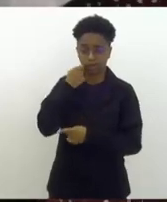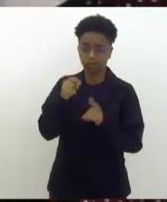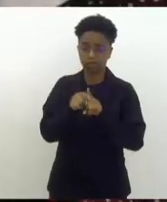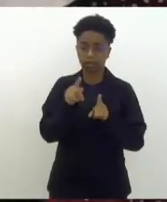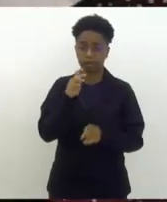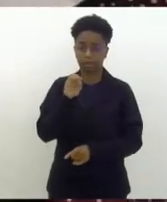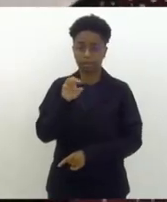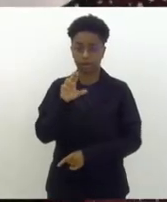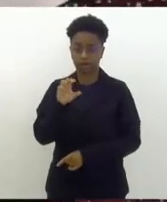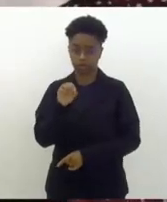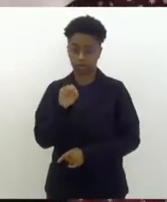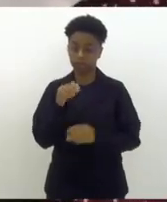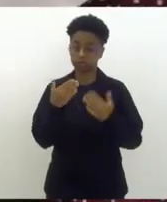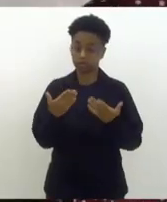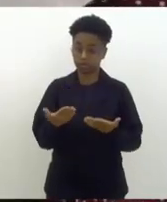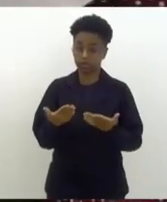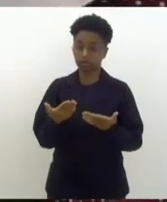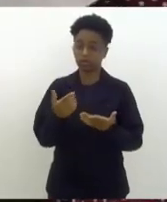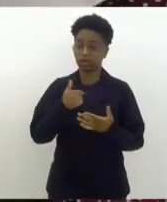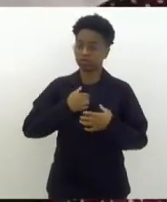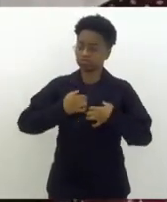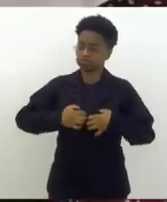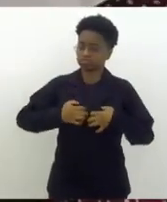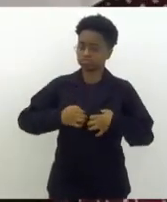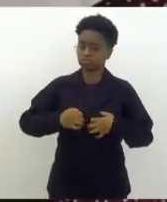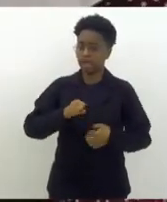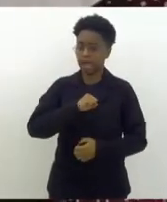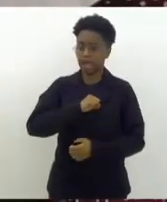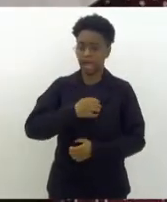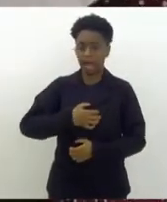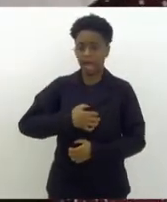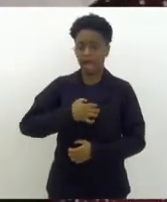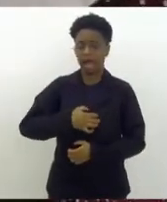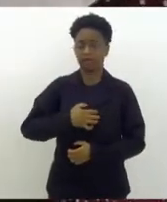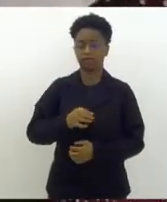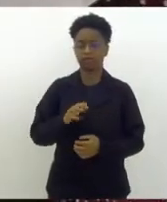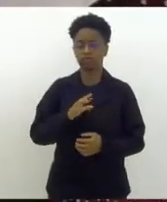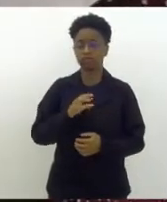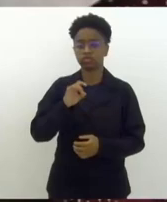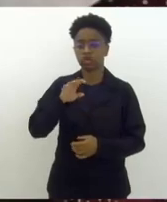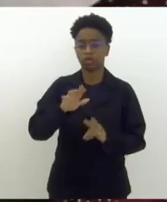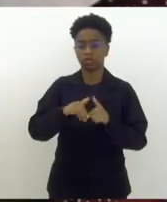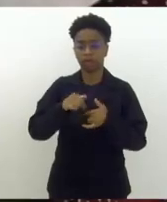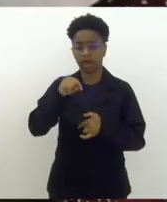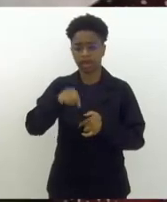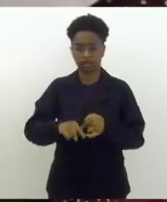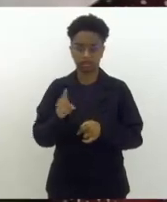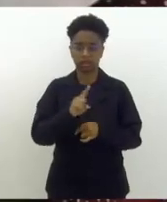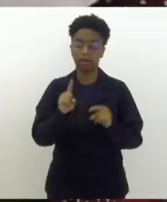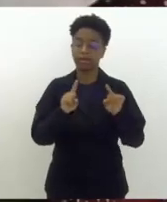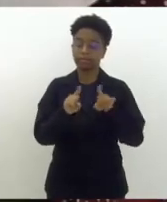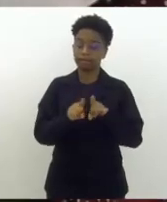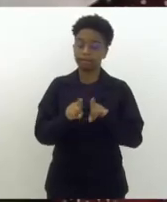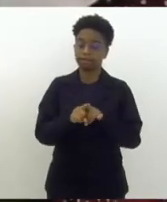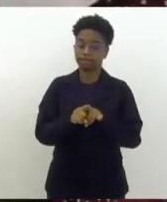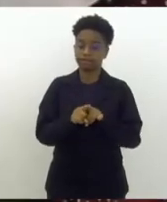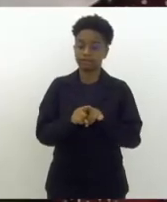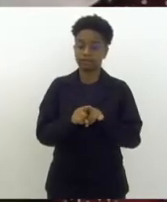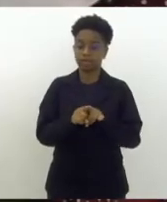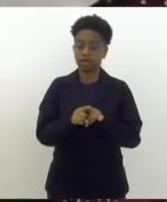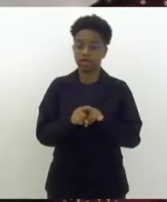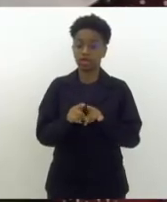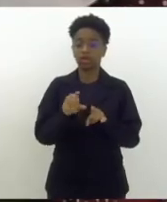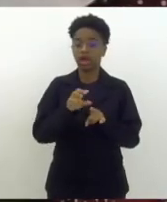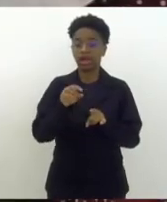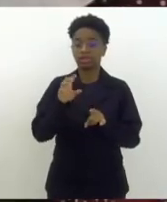Breno carnevali então fica aqui a minha indignação não só como prerrogativa do parlamentar e me permito Presidente A questão aqui não é a